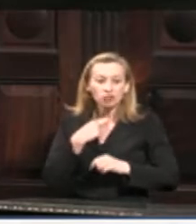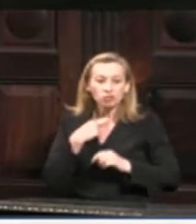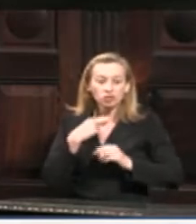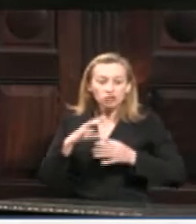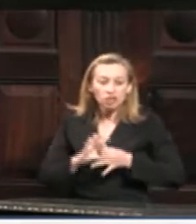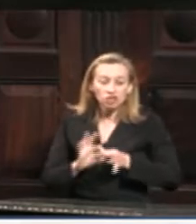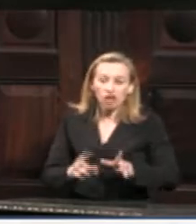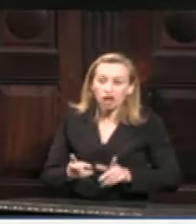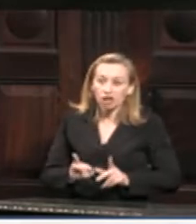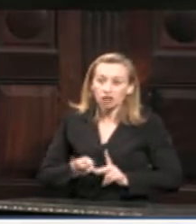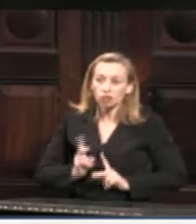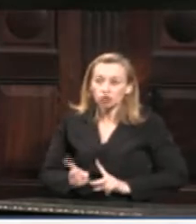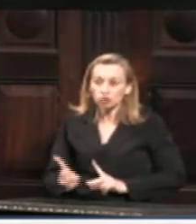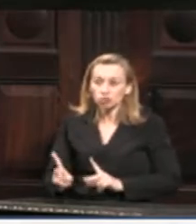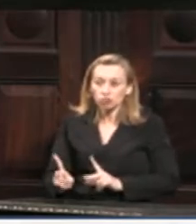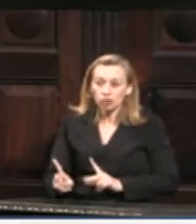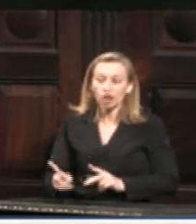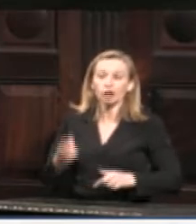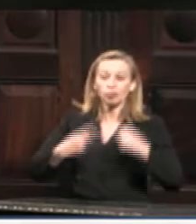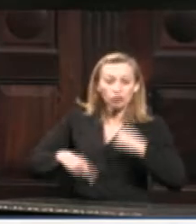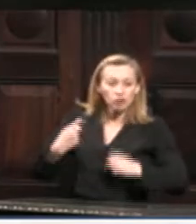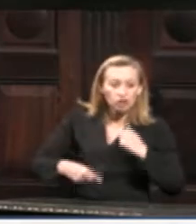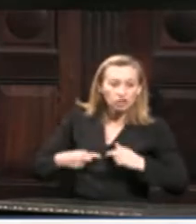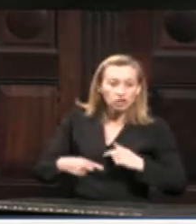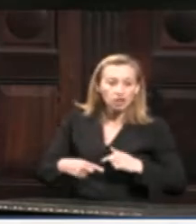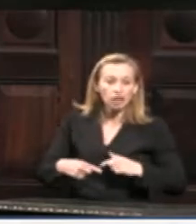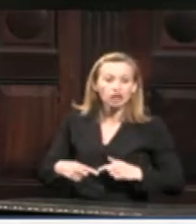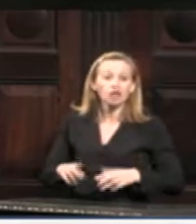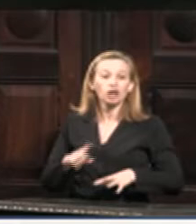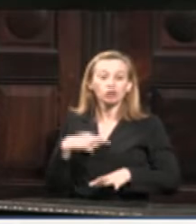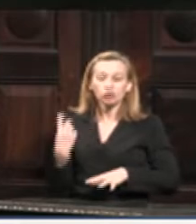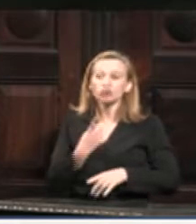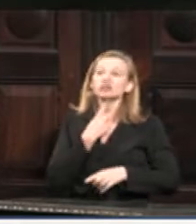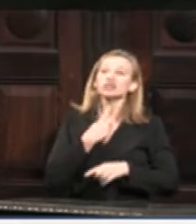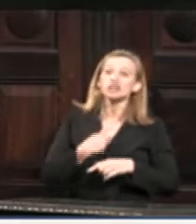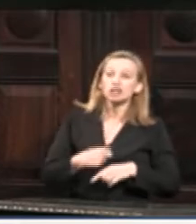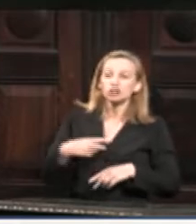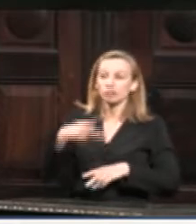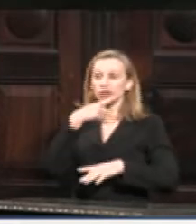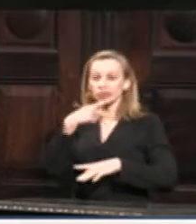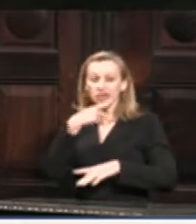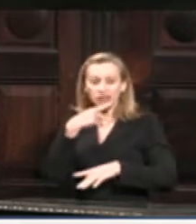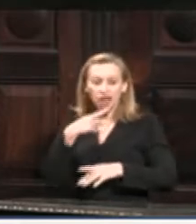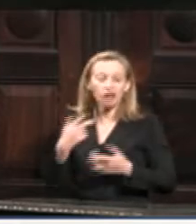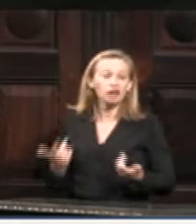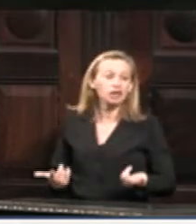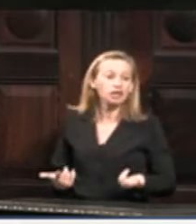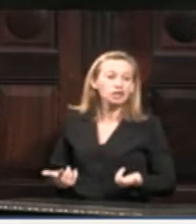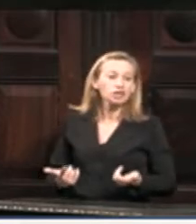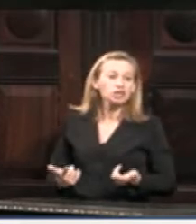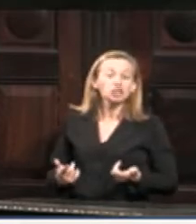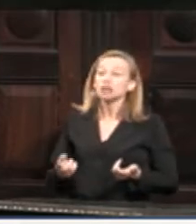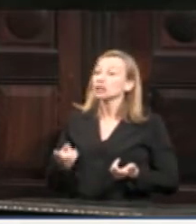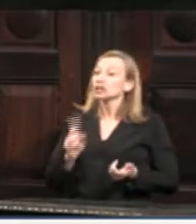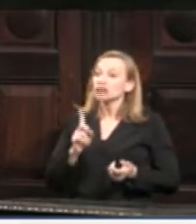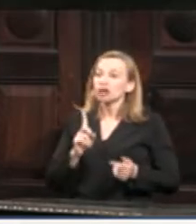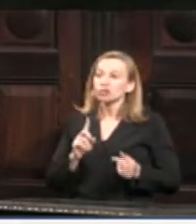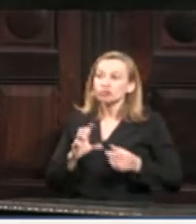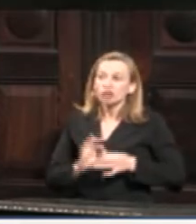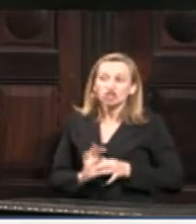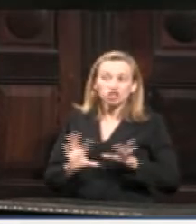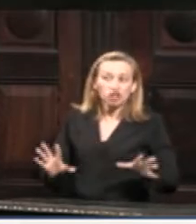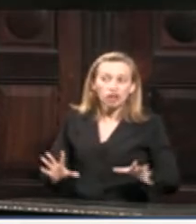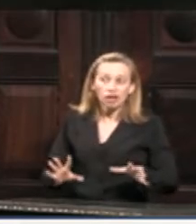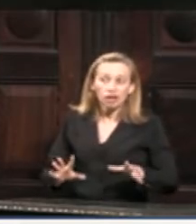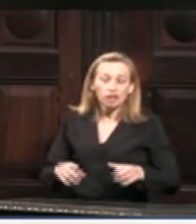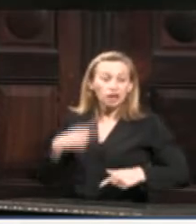política. Essa é a nossa disposição, enquanto parlamentar, enquanto bancada, é de não permitir que a política